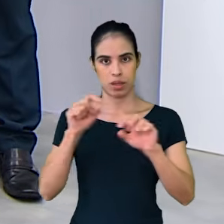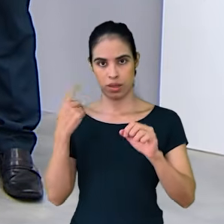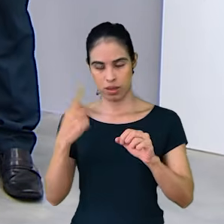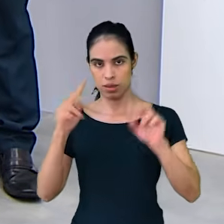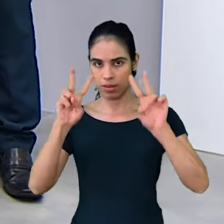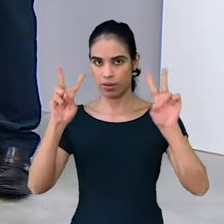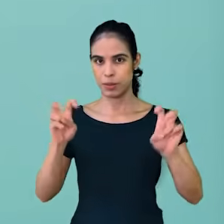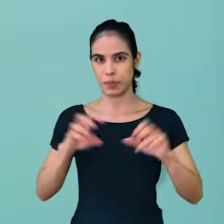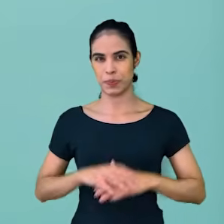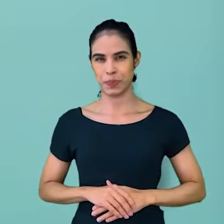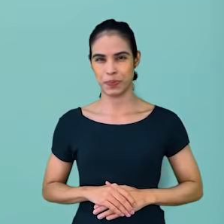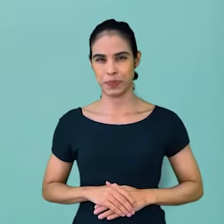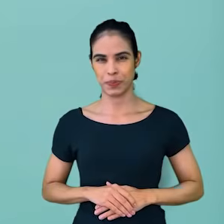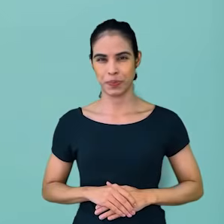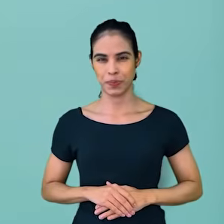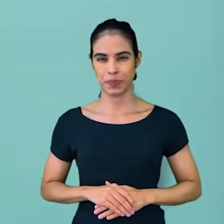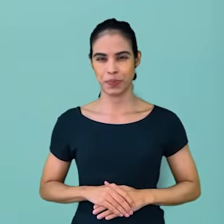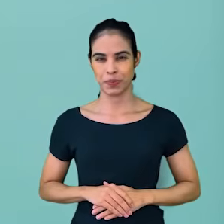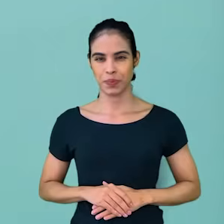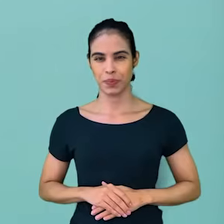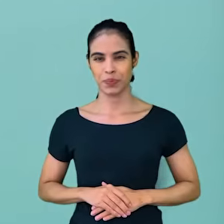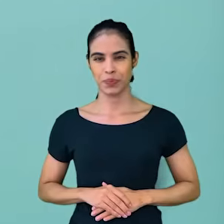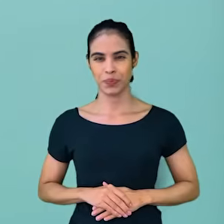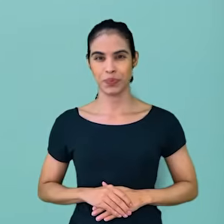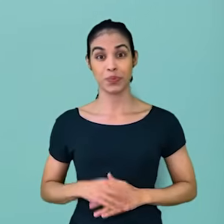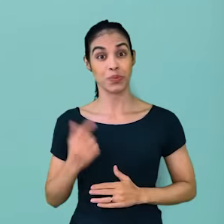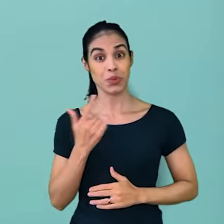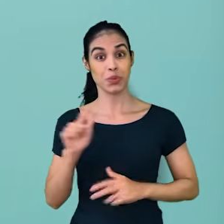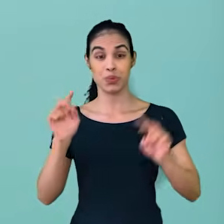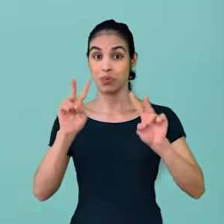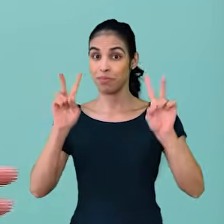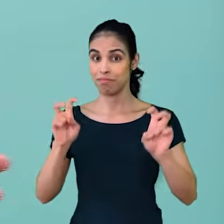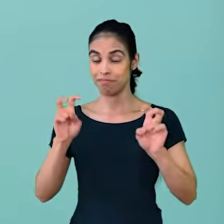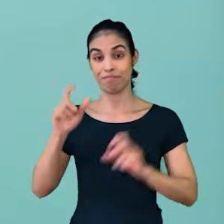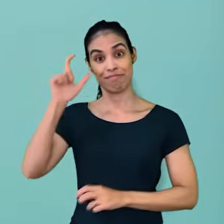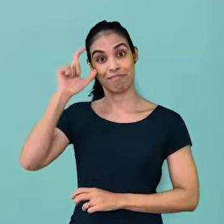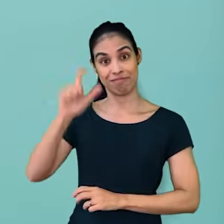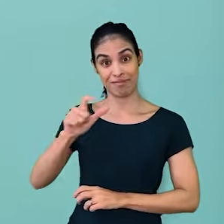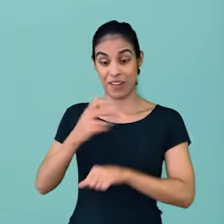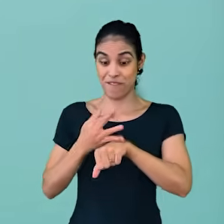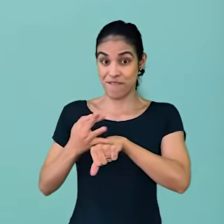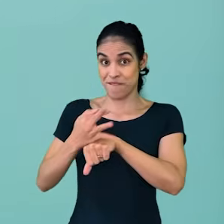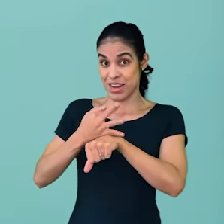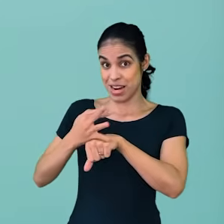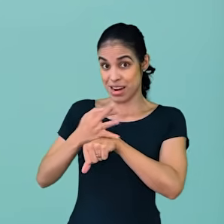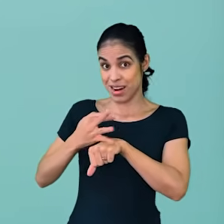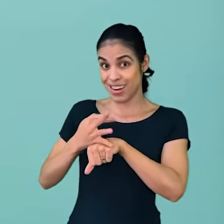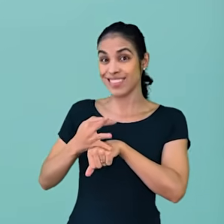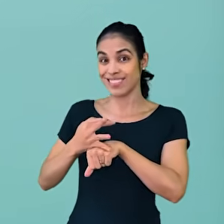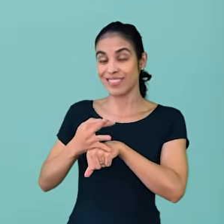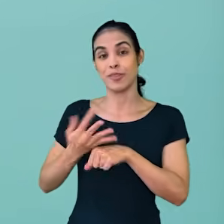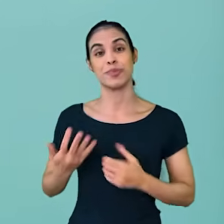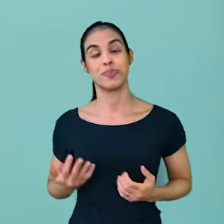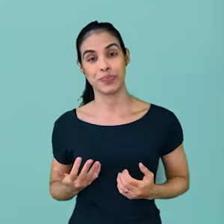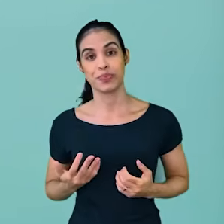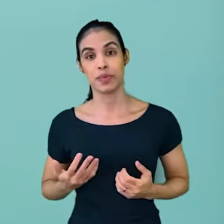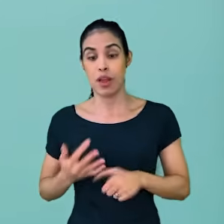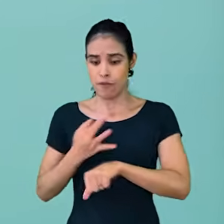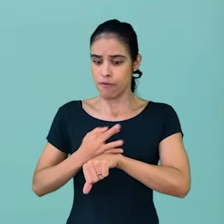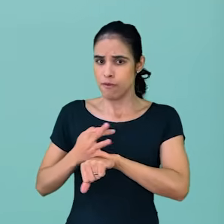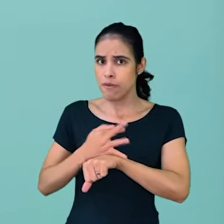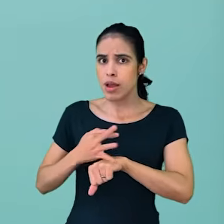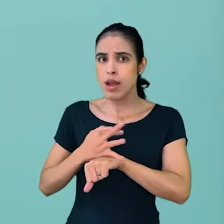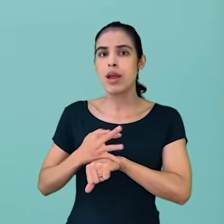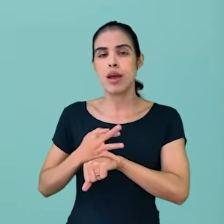completa sobre o assunto. Agora vamos falar de um tema que interessa a muita gente: as férias. A primeira iniciativa